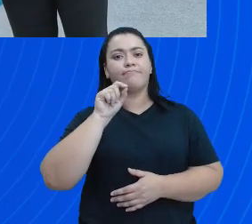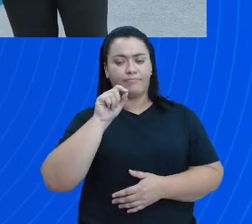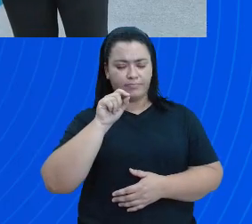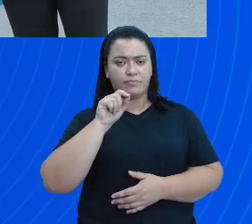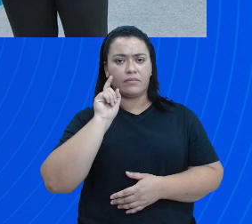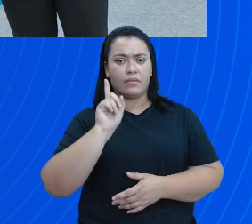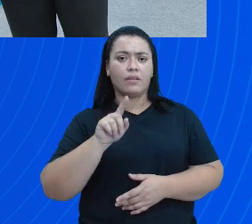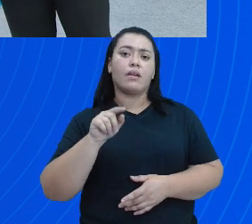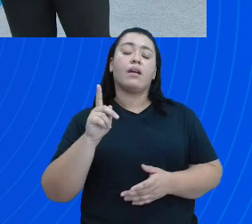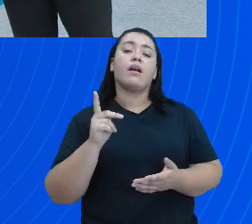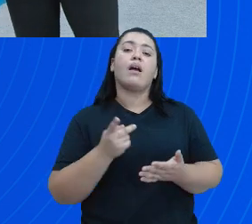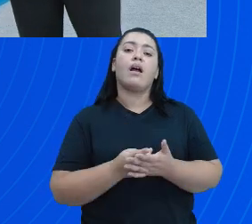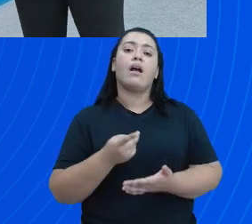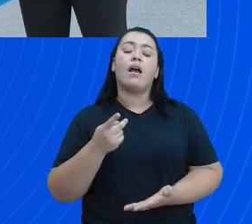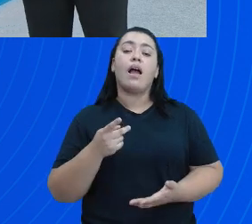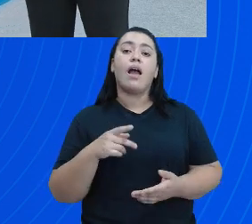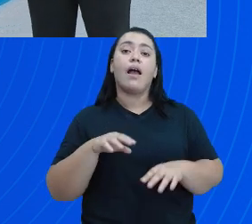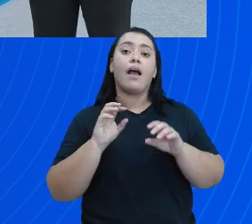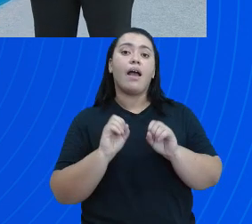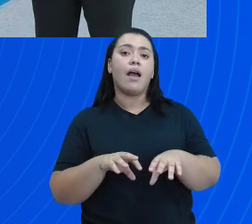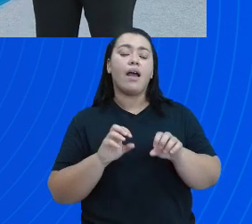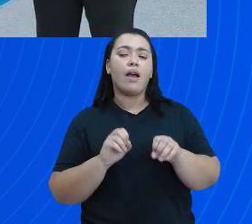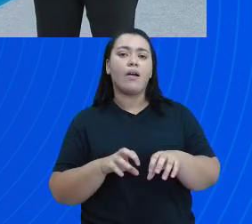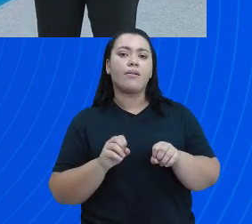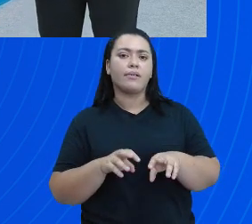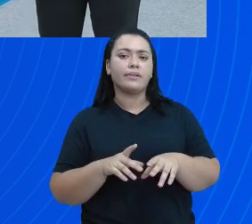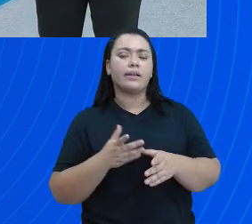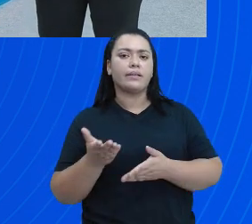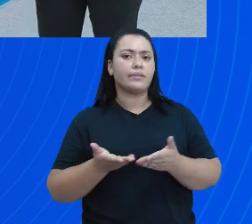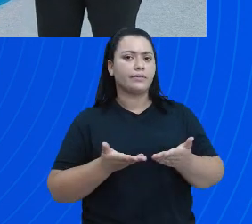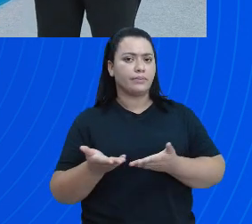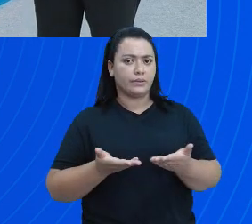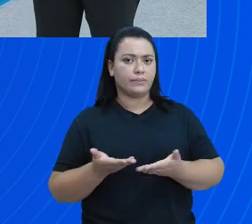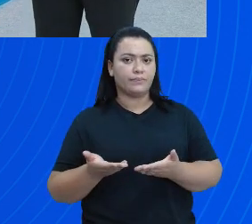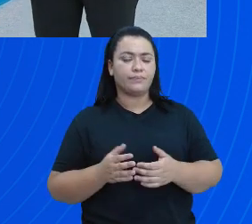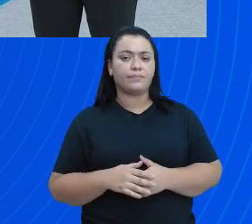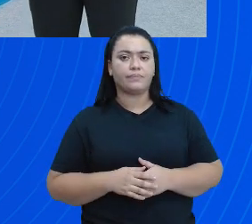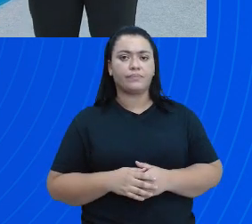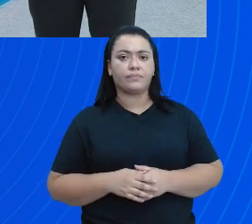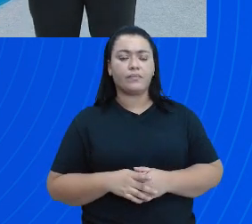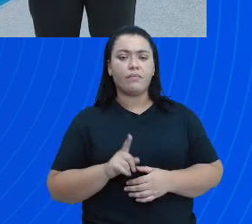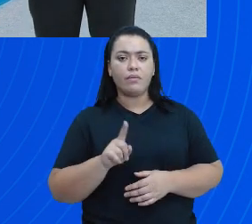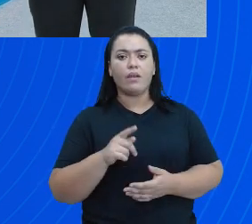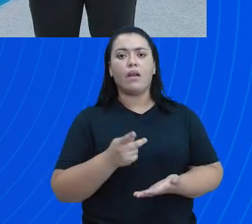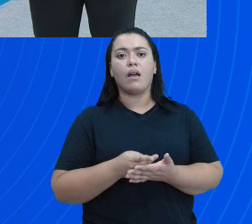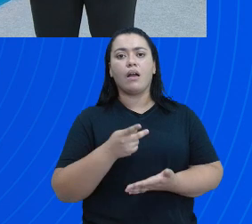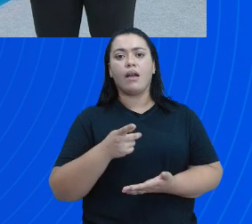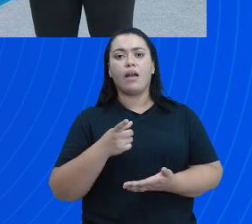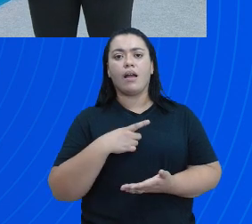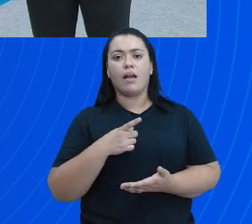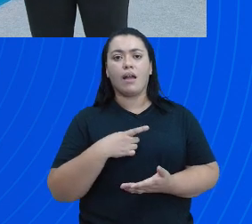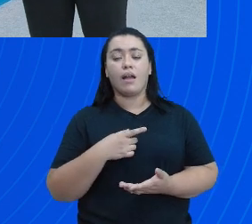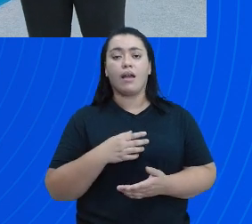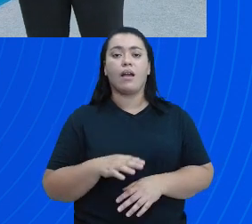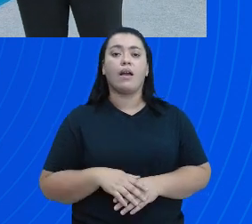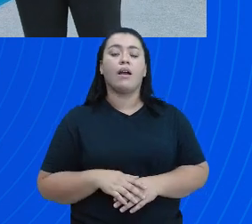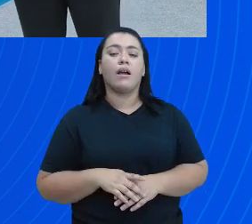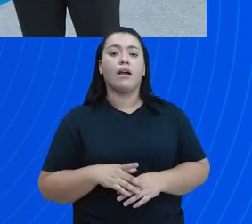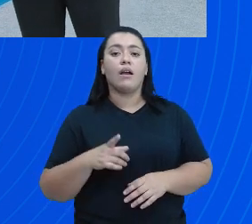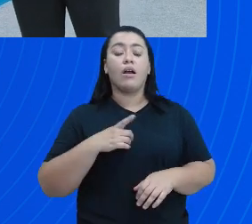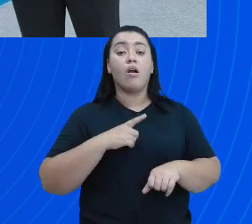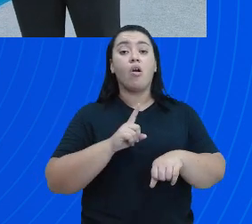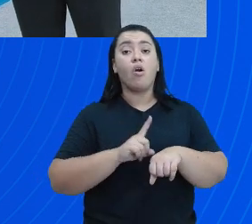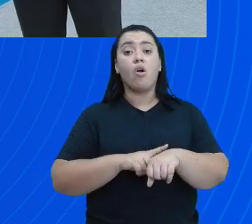poder acontecer essas aulas, esses atendimentos. Ela deve acontecer no contraturno, né,